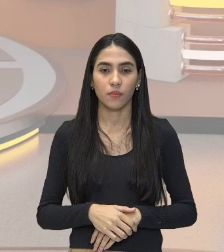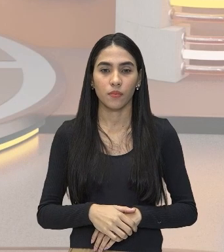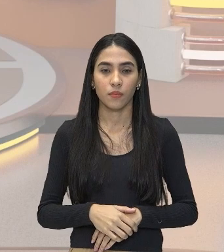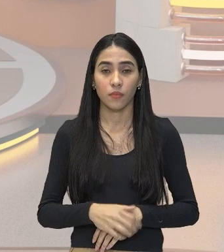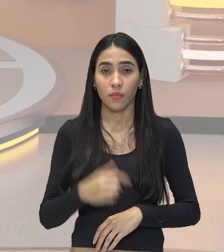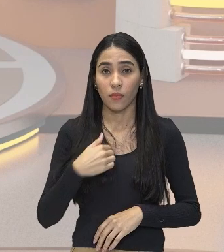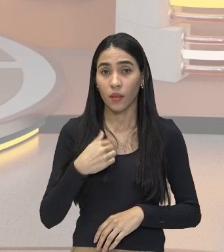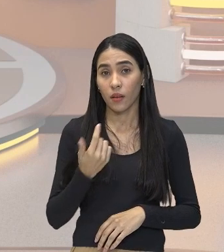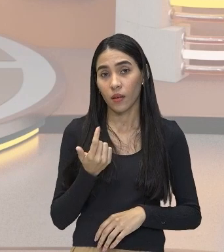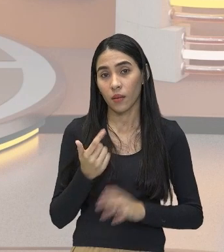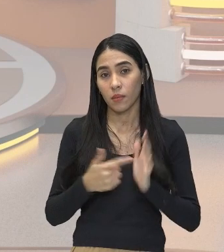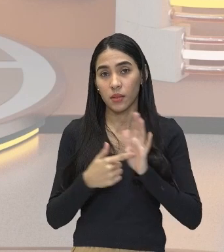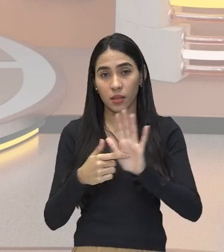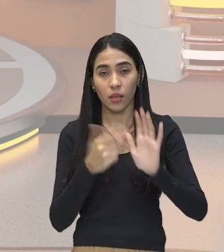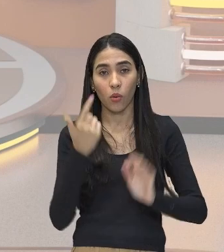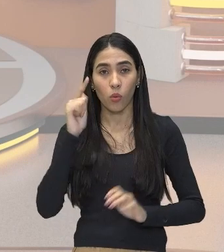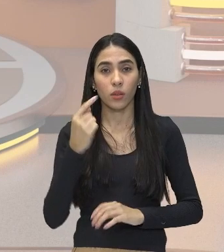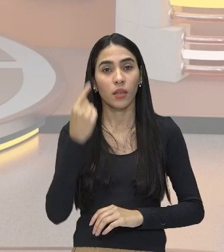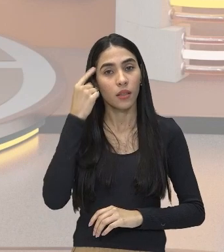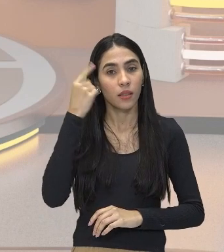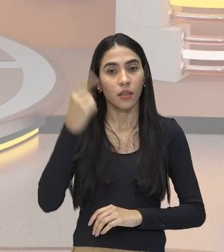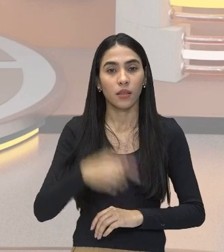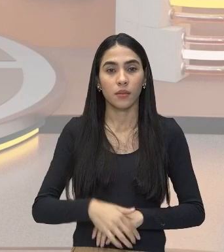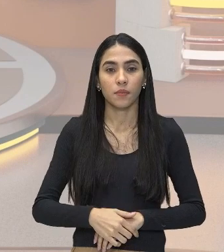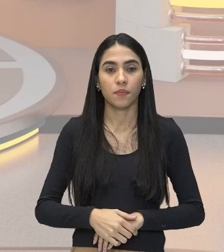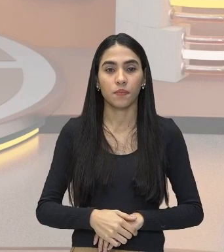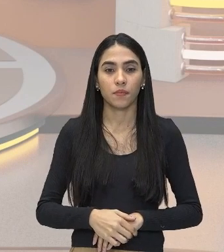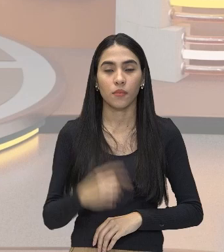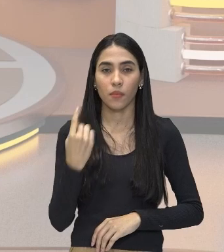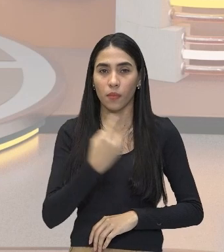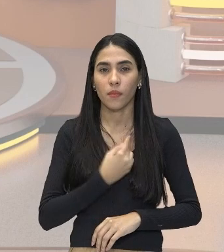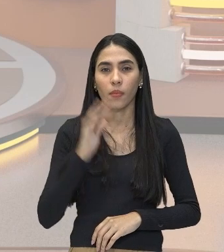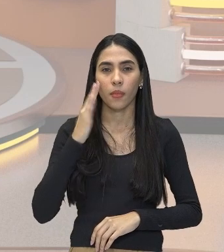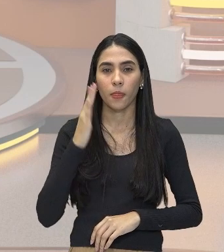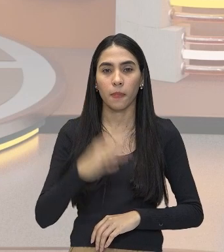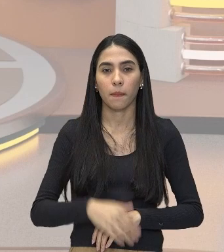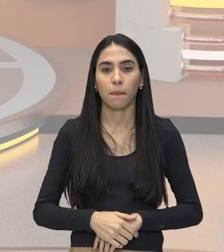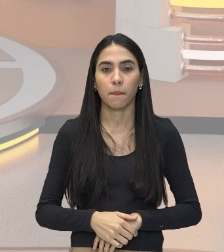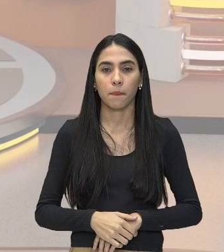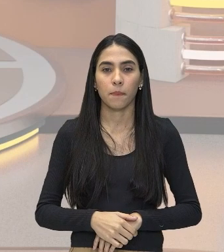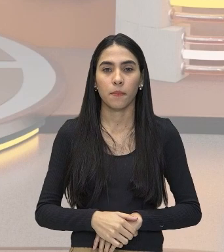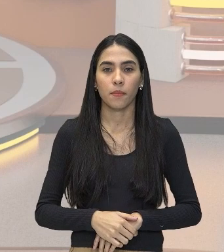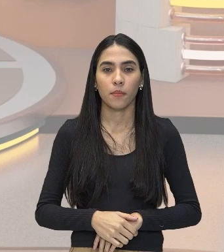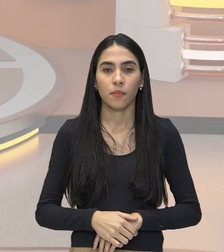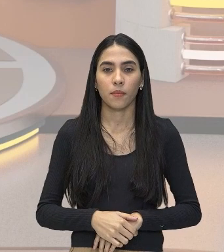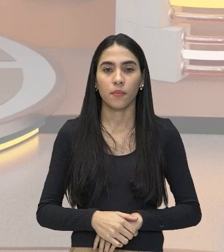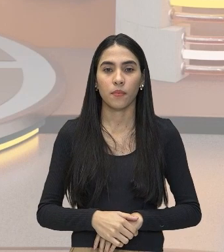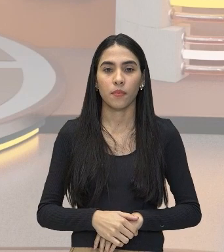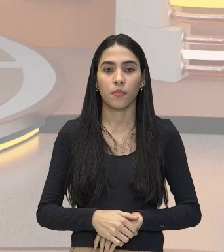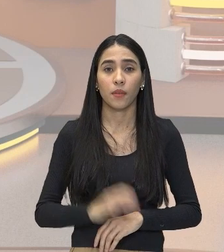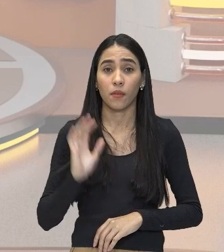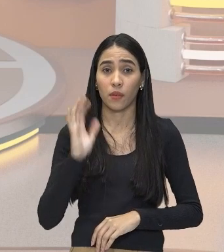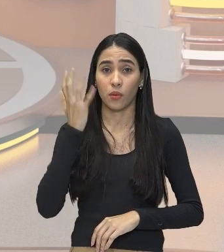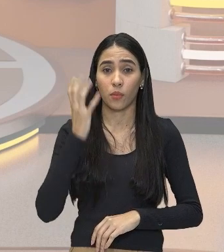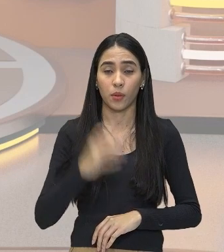Eu vou trazer para vocês aqui uma ideia para a gente entender. Primeiro, vamos ver aqui um